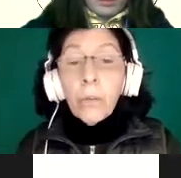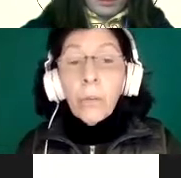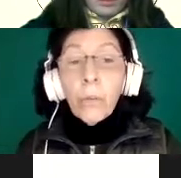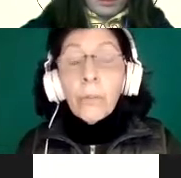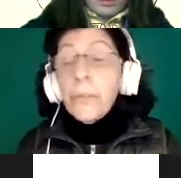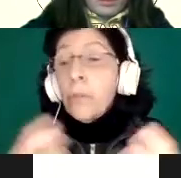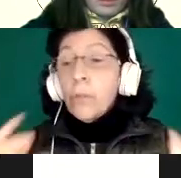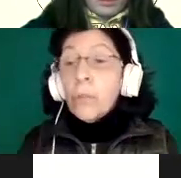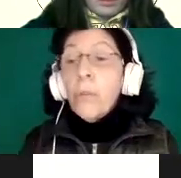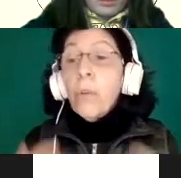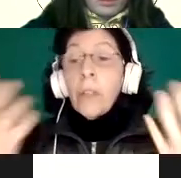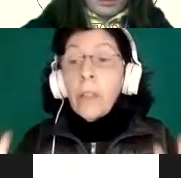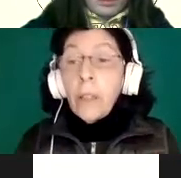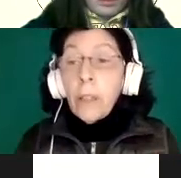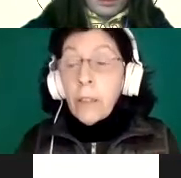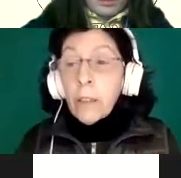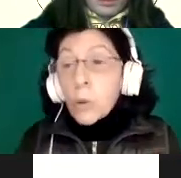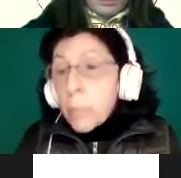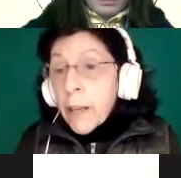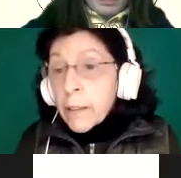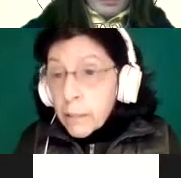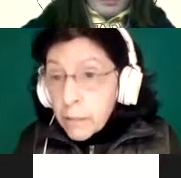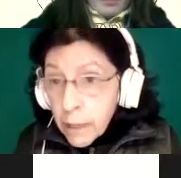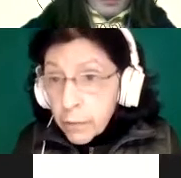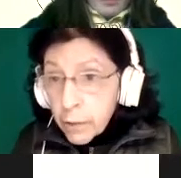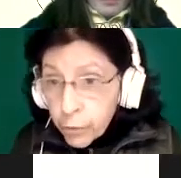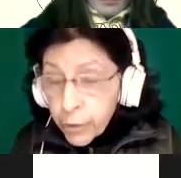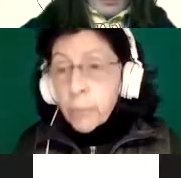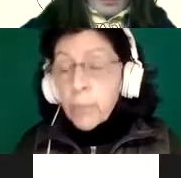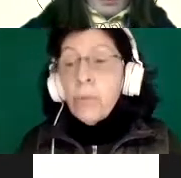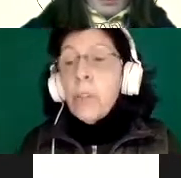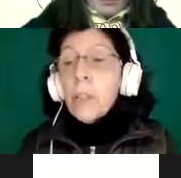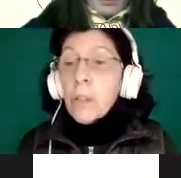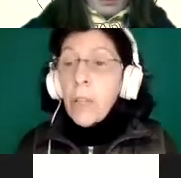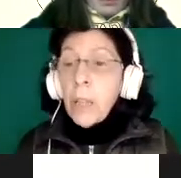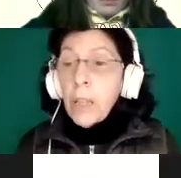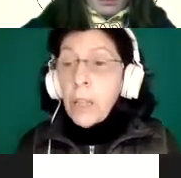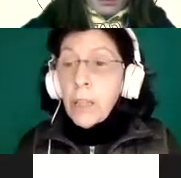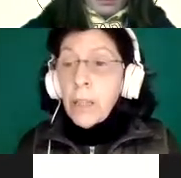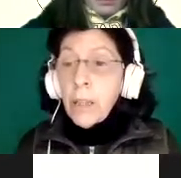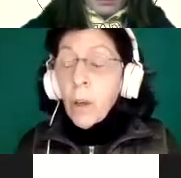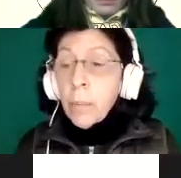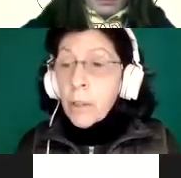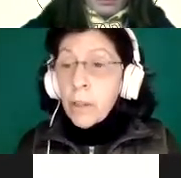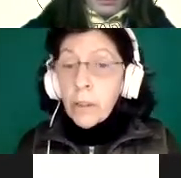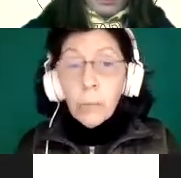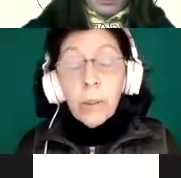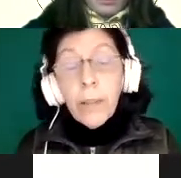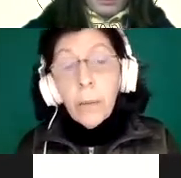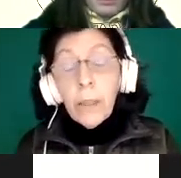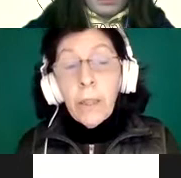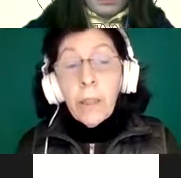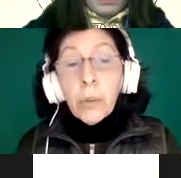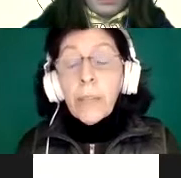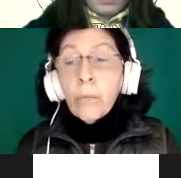havendo um edifício que foi recuperado e que teve que sofrer profundas obras de